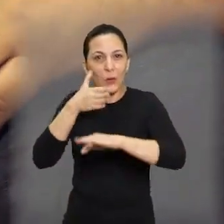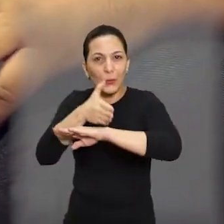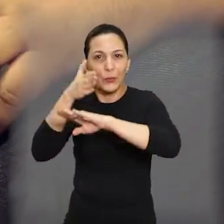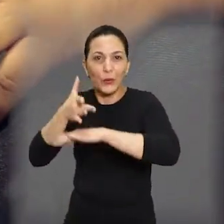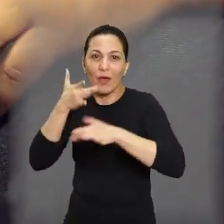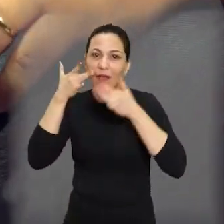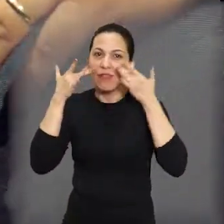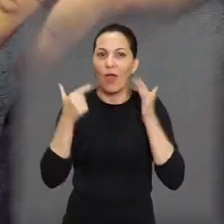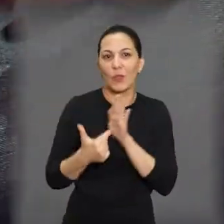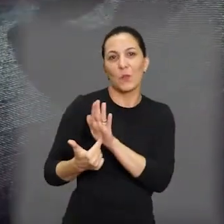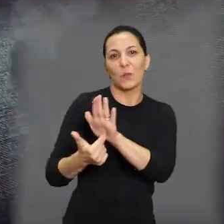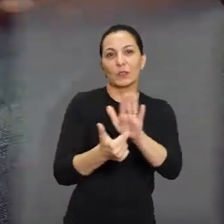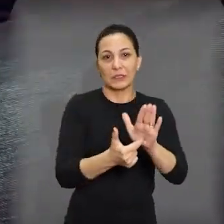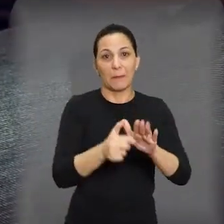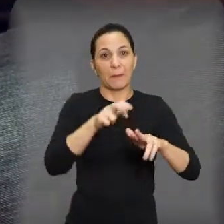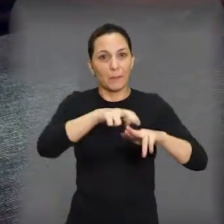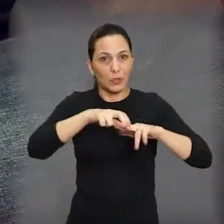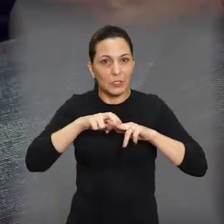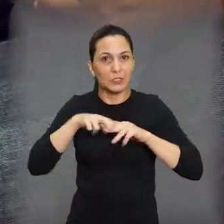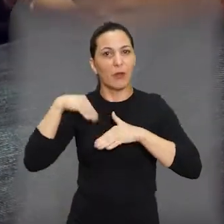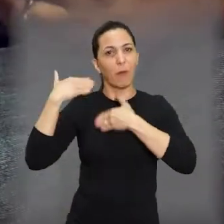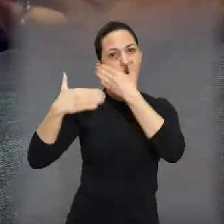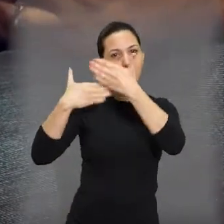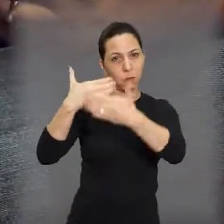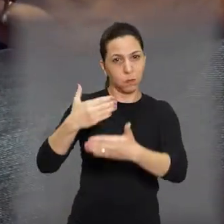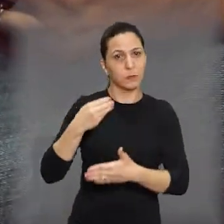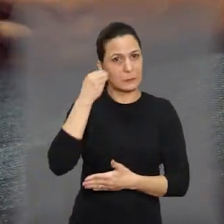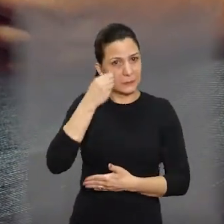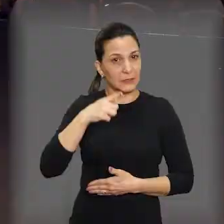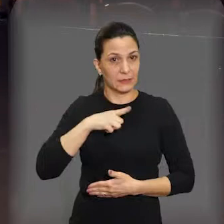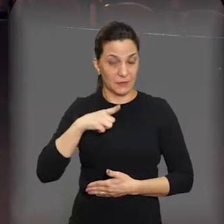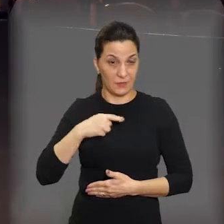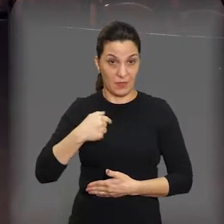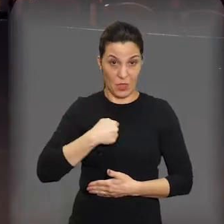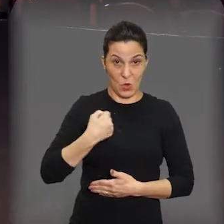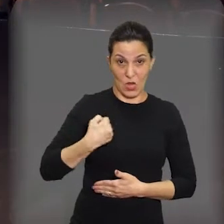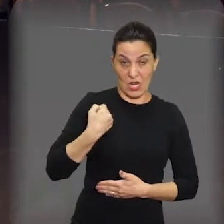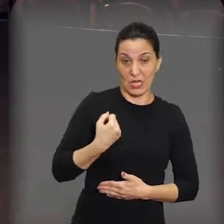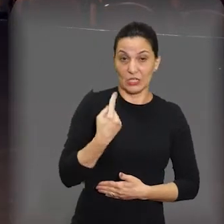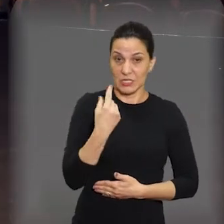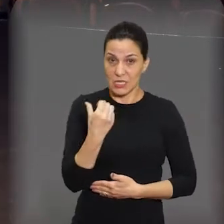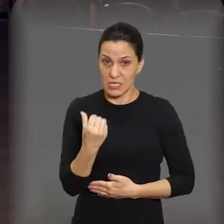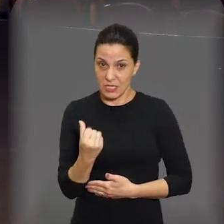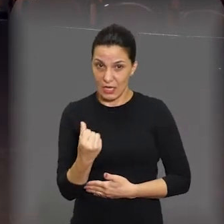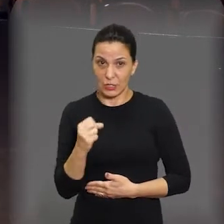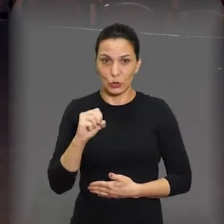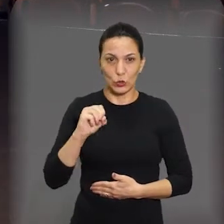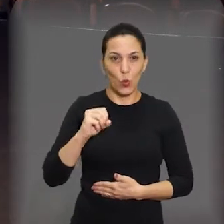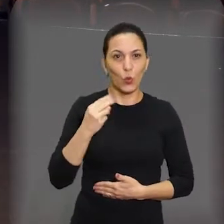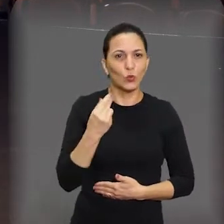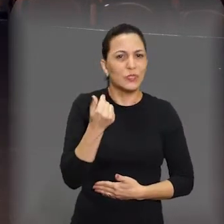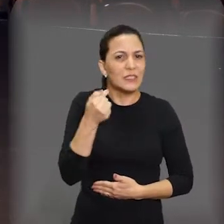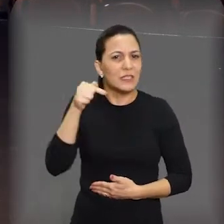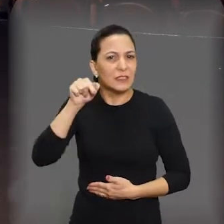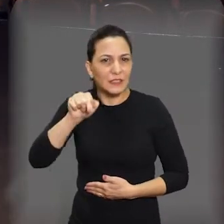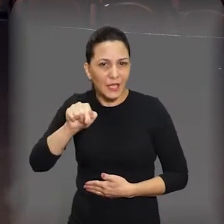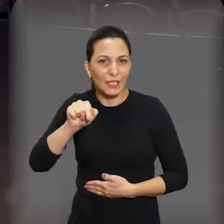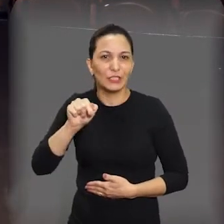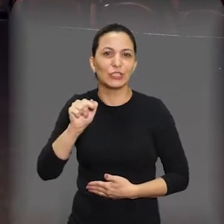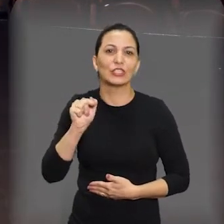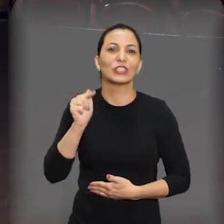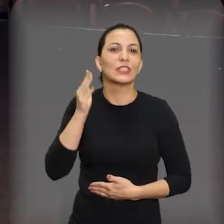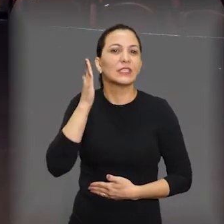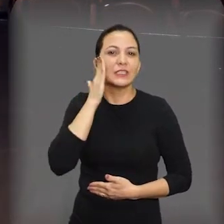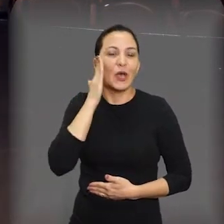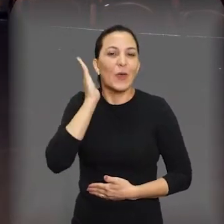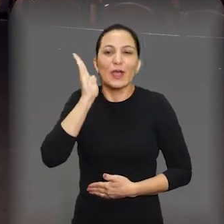lugares variados, então isso deu muita experiência. Quando eu tinha 16, 17 anos, eu já tinha